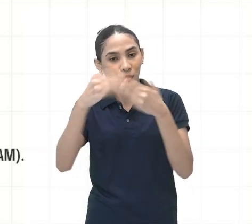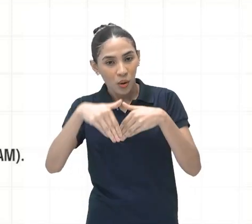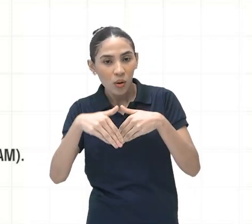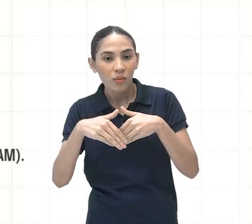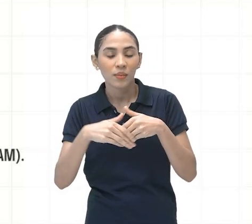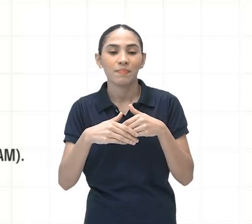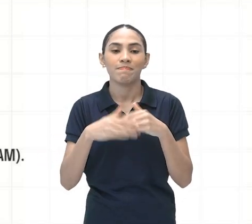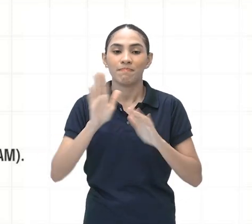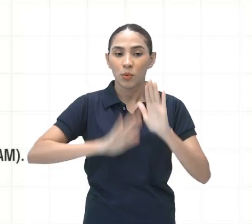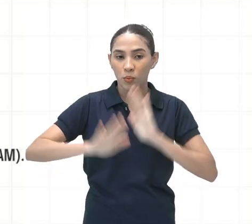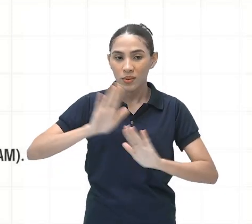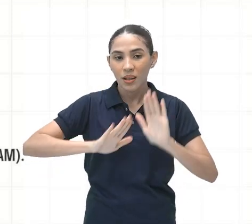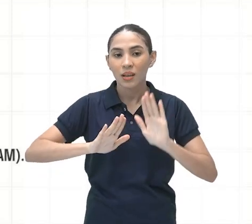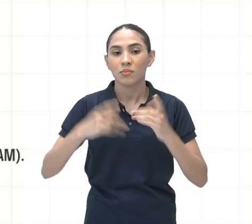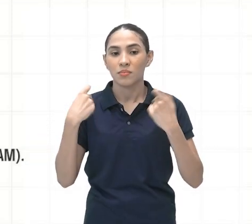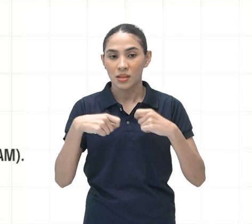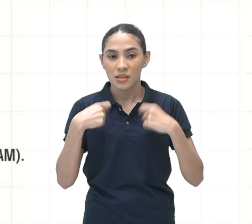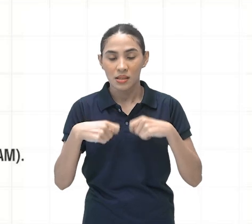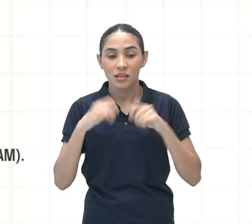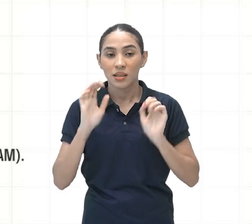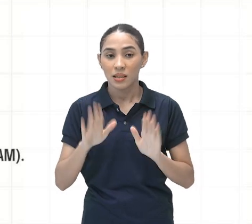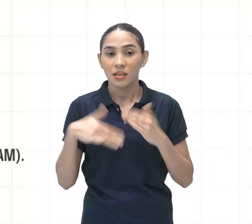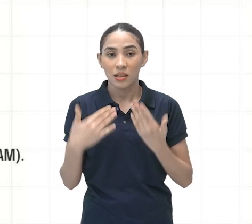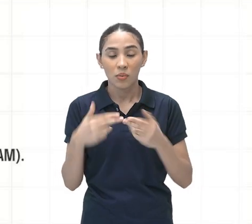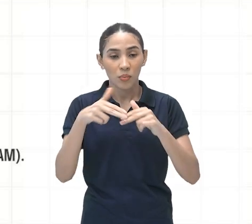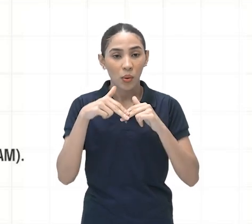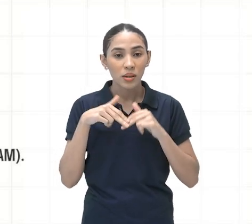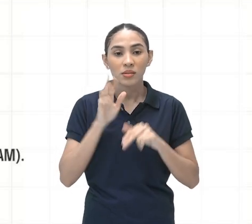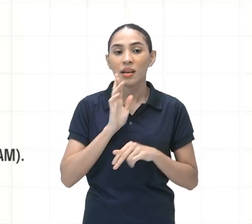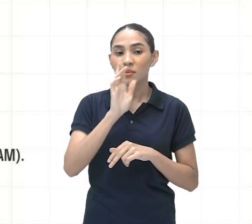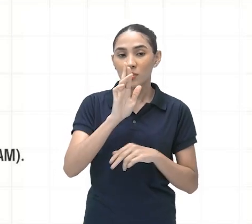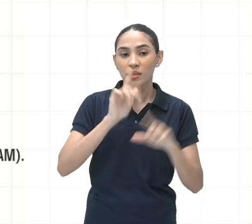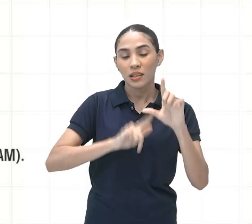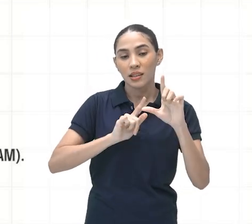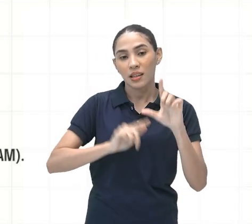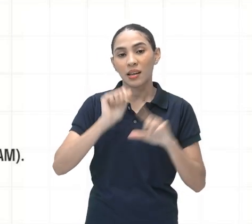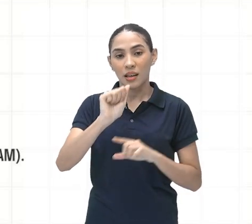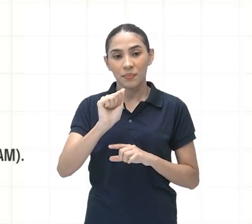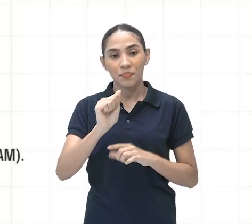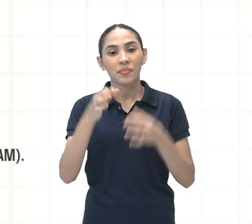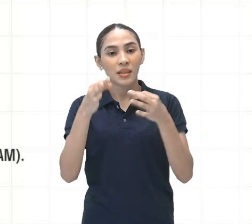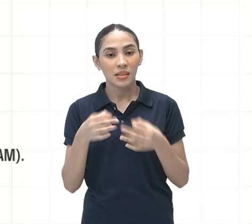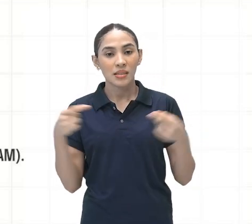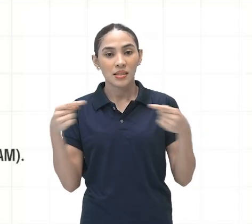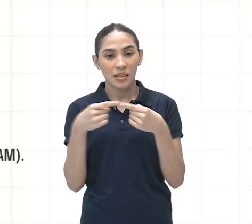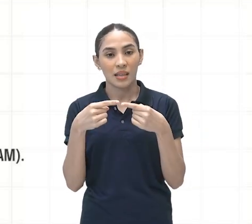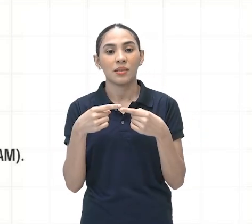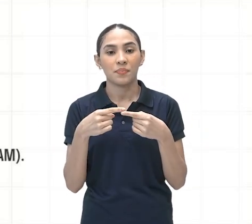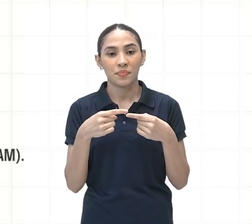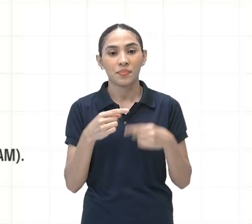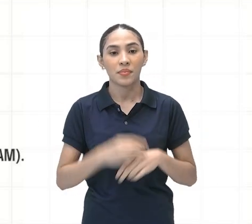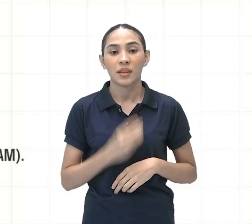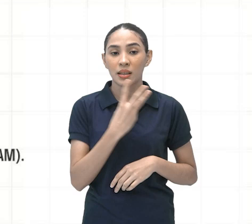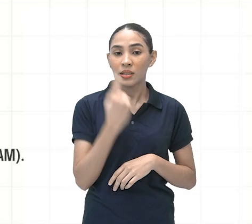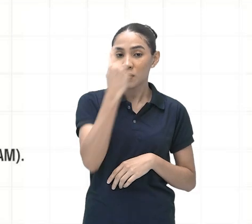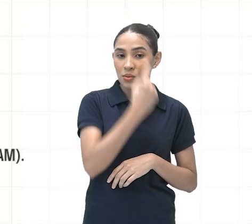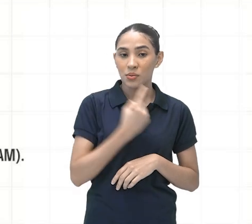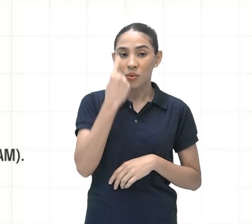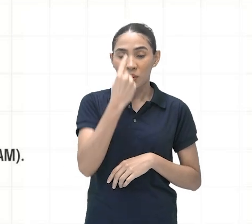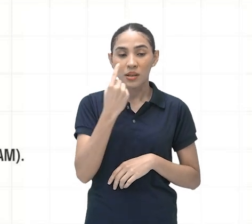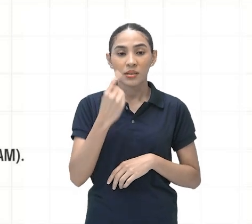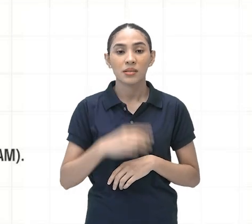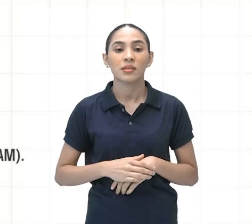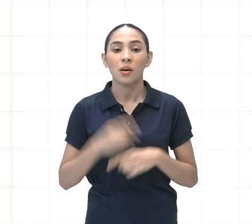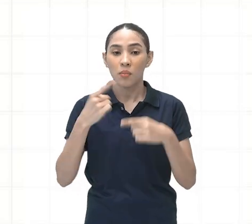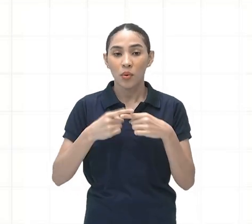a gente tem que tomar esse cuidado. Então, por isso que a resposta correta é essa daqui. 3 horas,